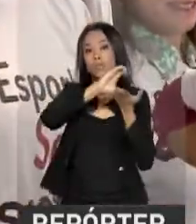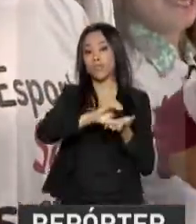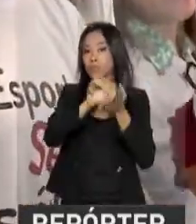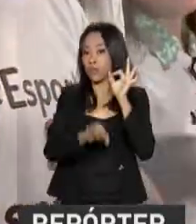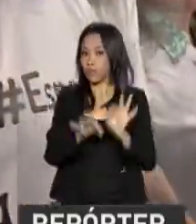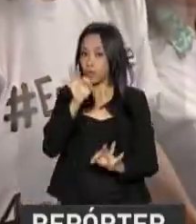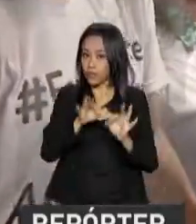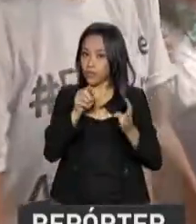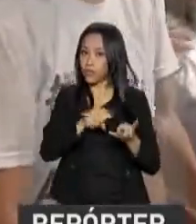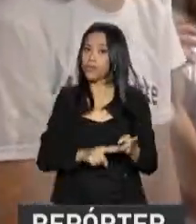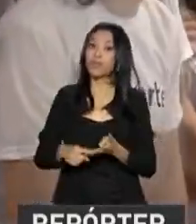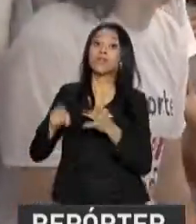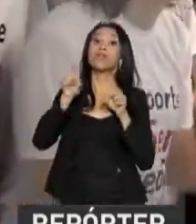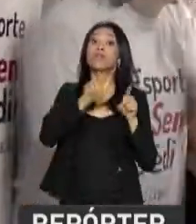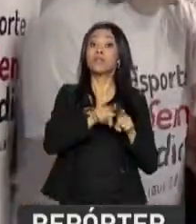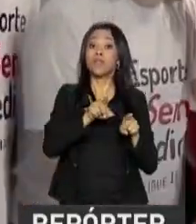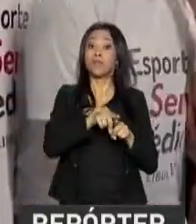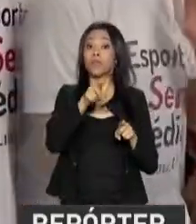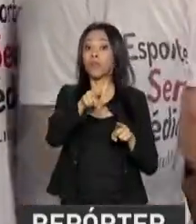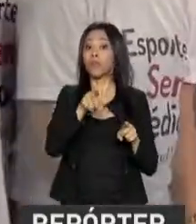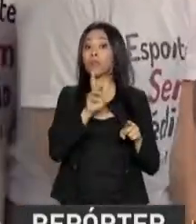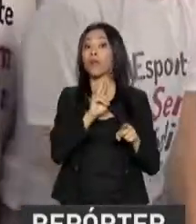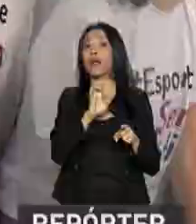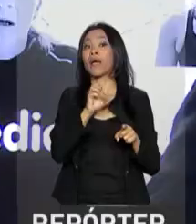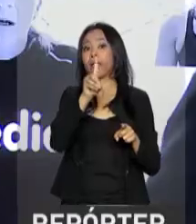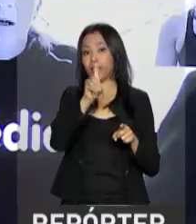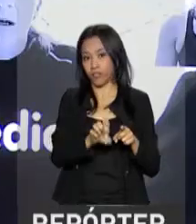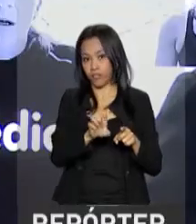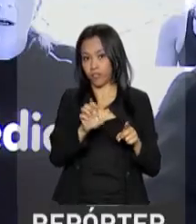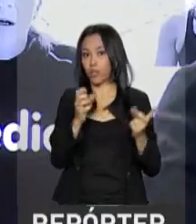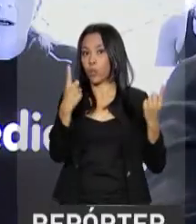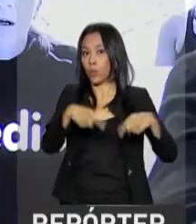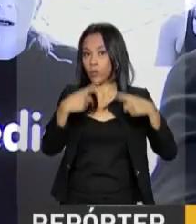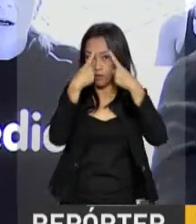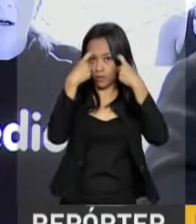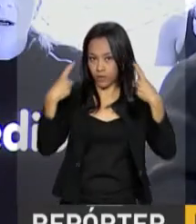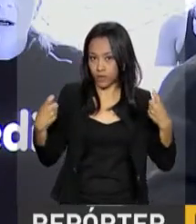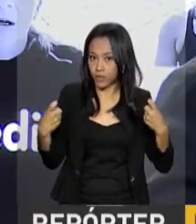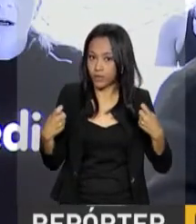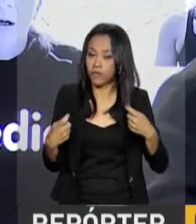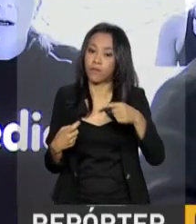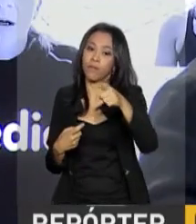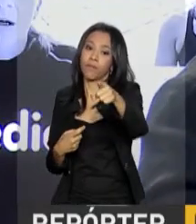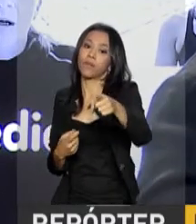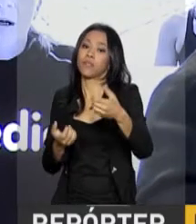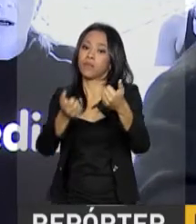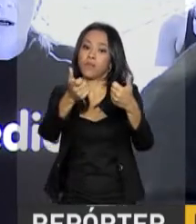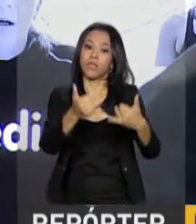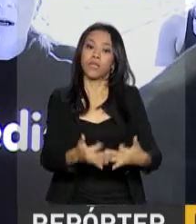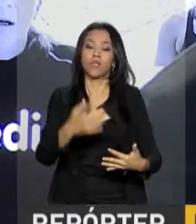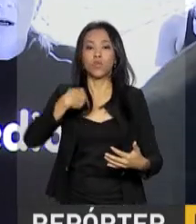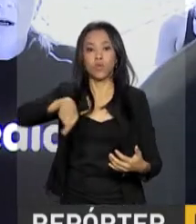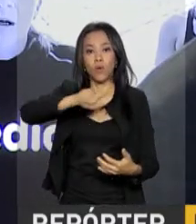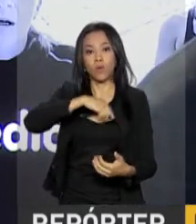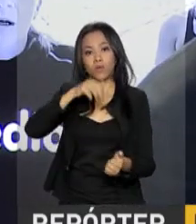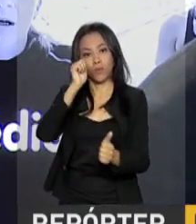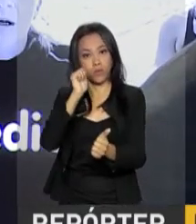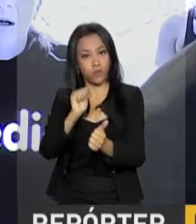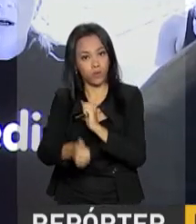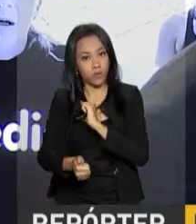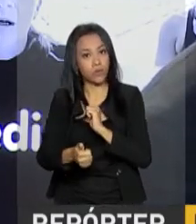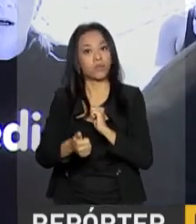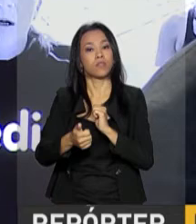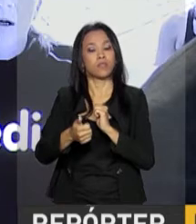justiça ea rede nacional de enfrentamento à violência ter o esporte ter os nossos atletas nossos points